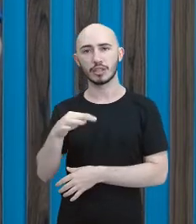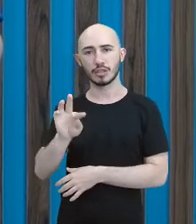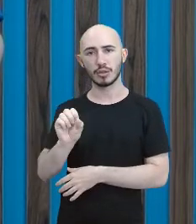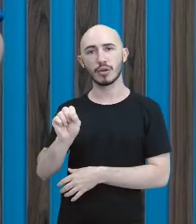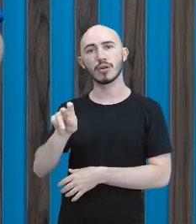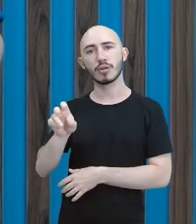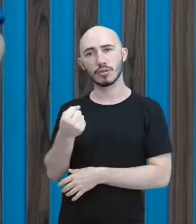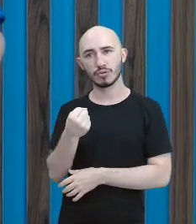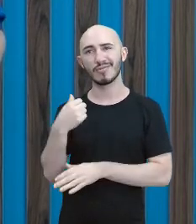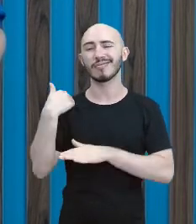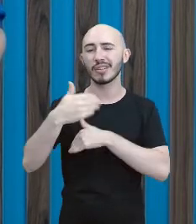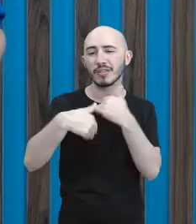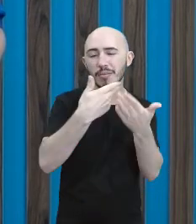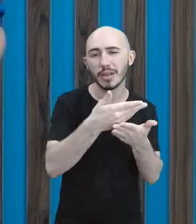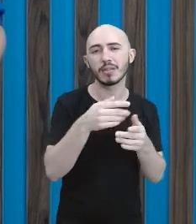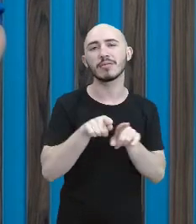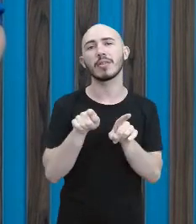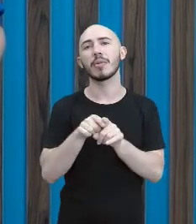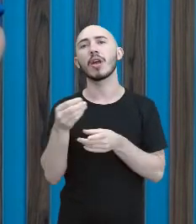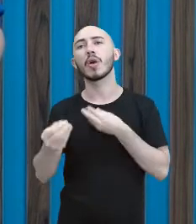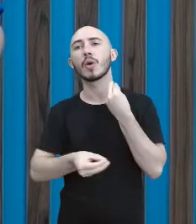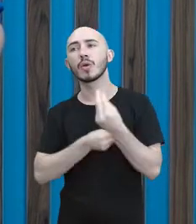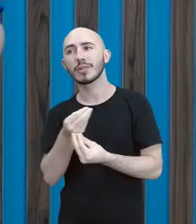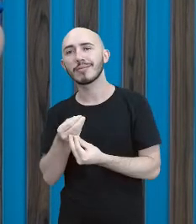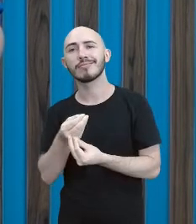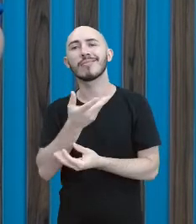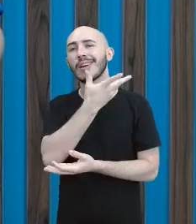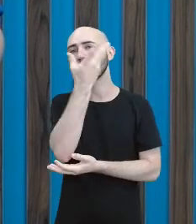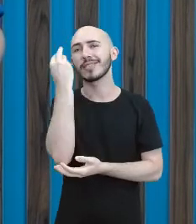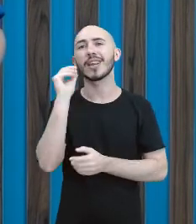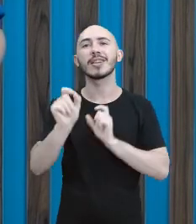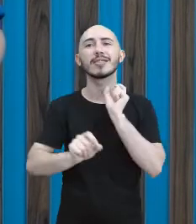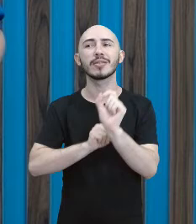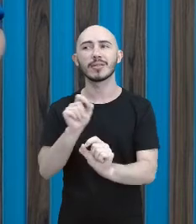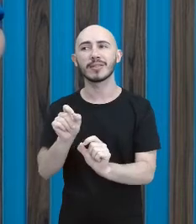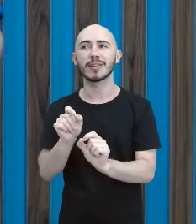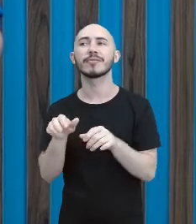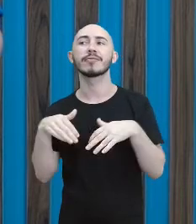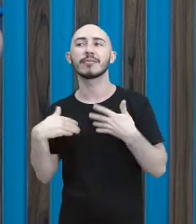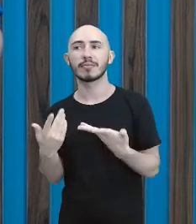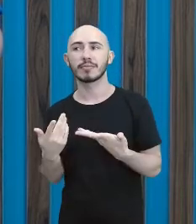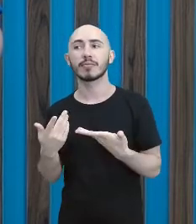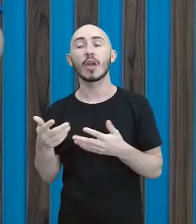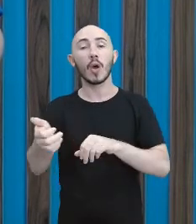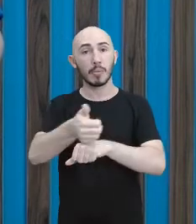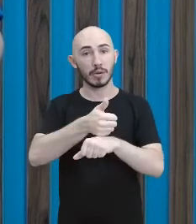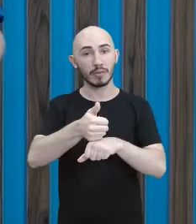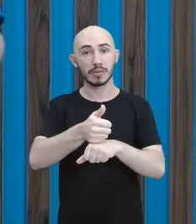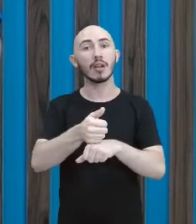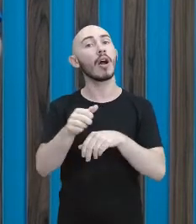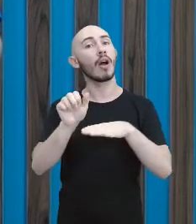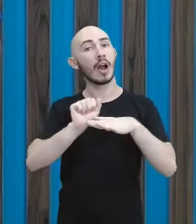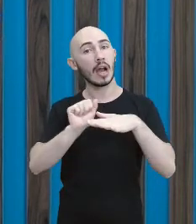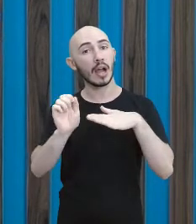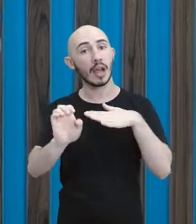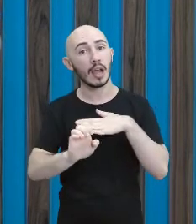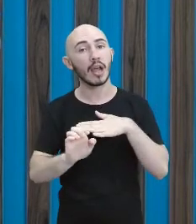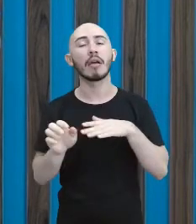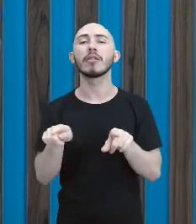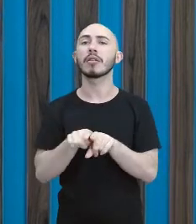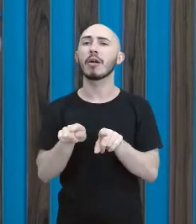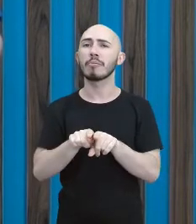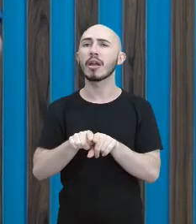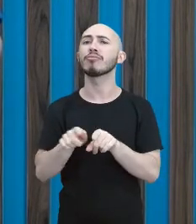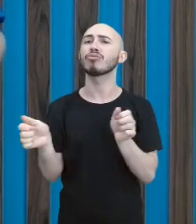de desenvolvimento, mas a gente esquece, muitas vezes, que o profissional do AEE, ele também trabalha com